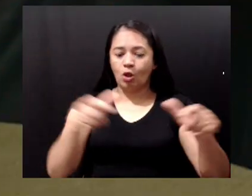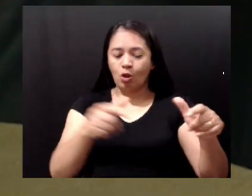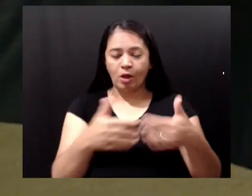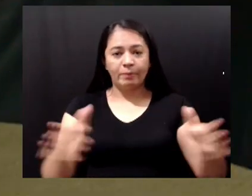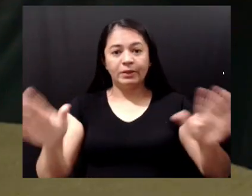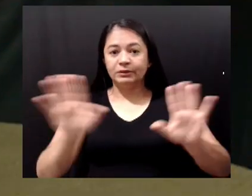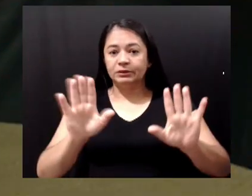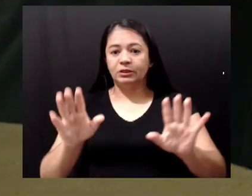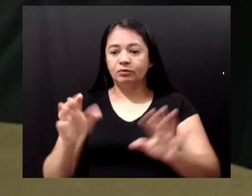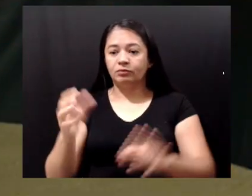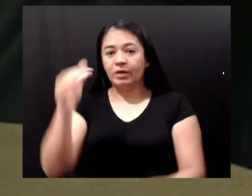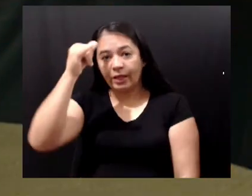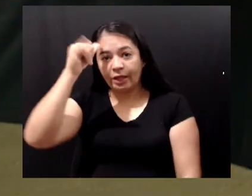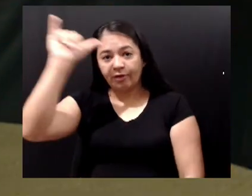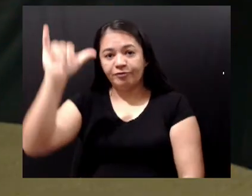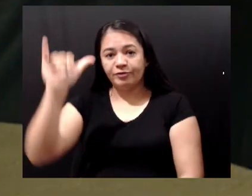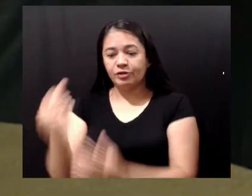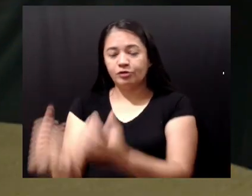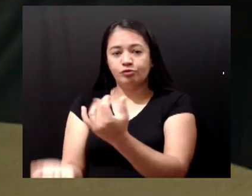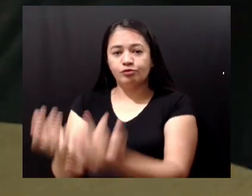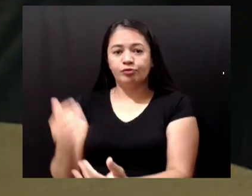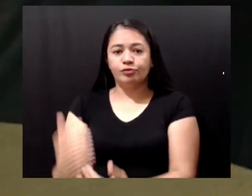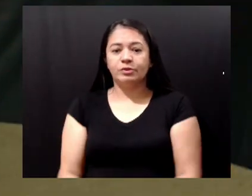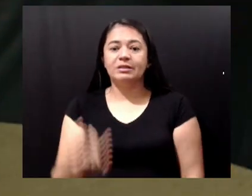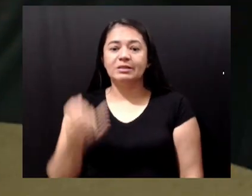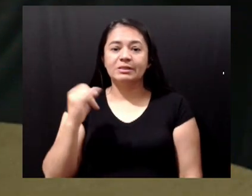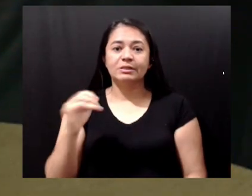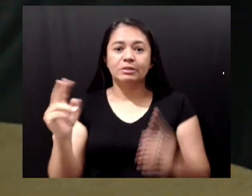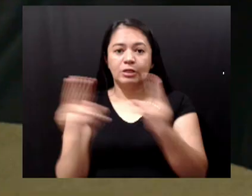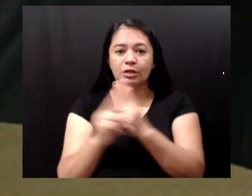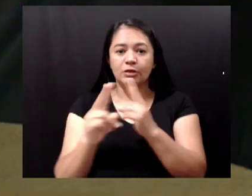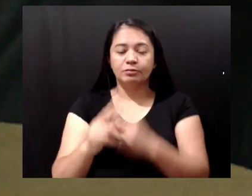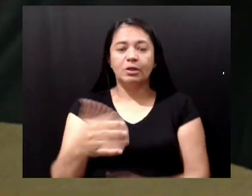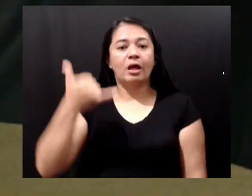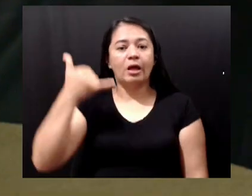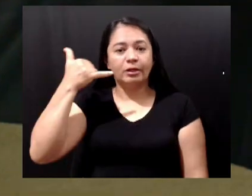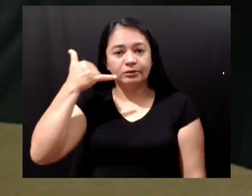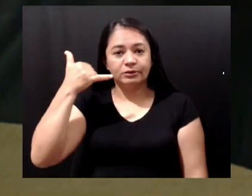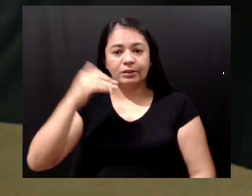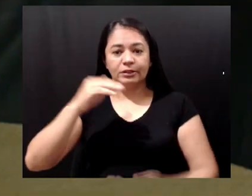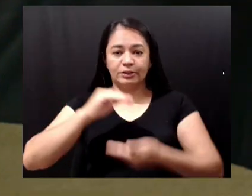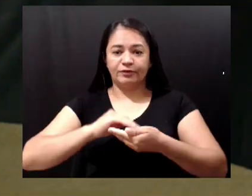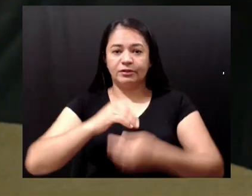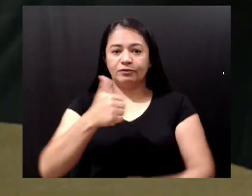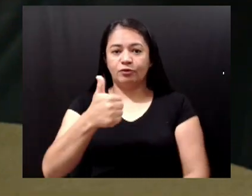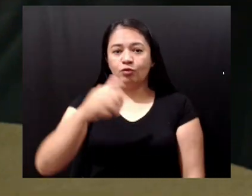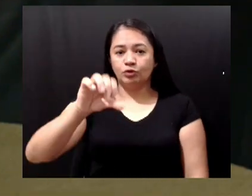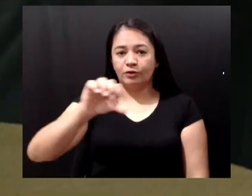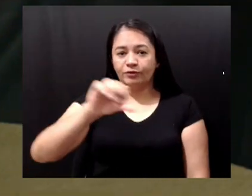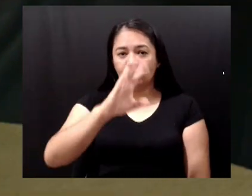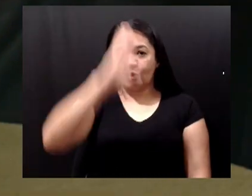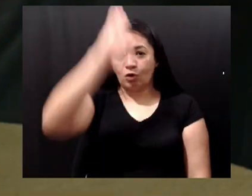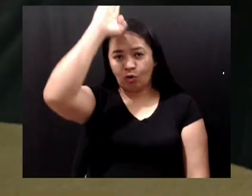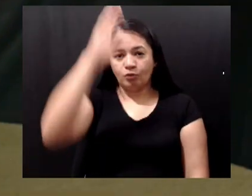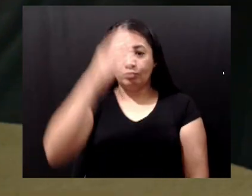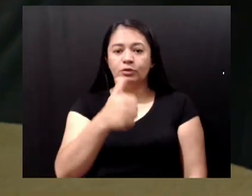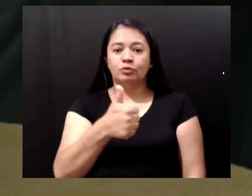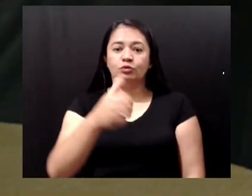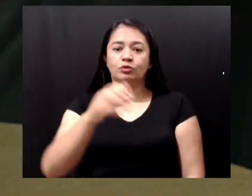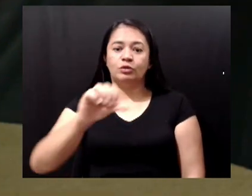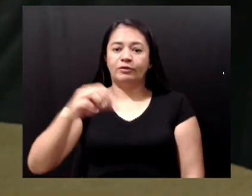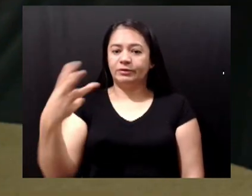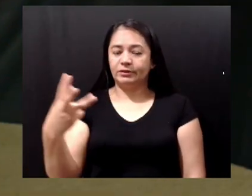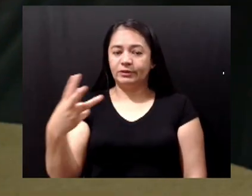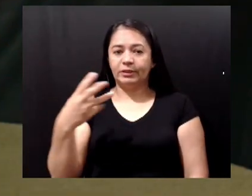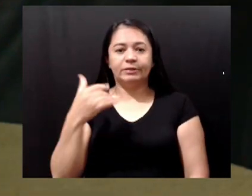emergência, ligue para a Defesa Civil pelo 199 ou para o Corpo de Bombeiros pelo 193. Muito bem, recado dado.